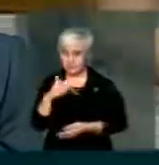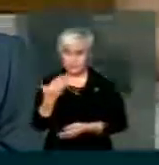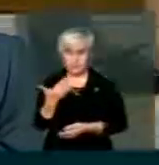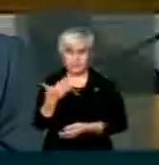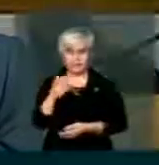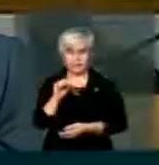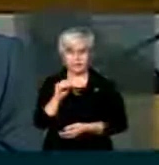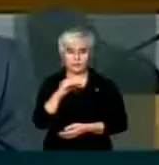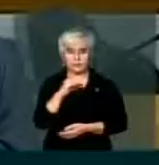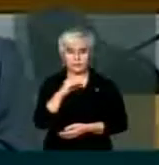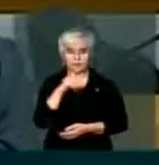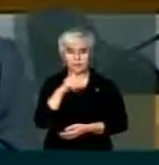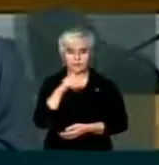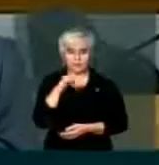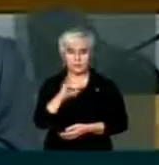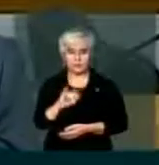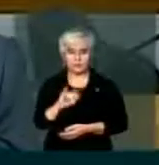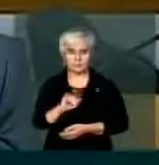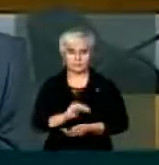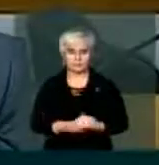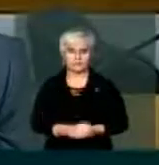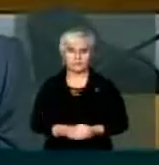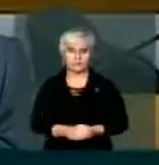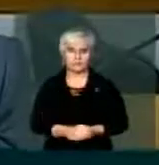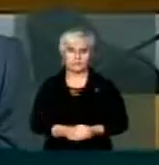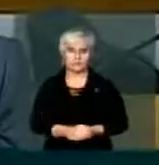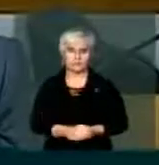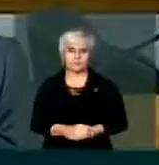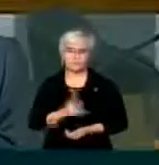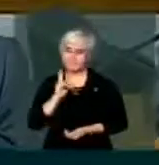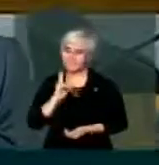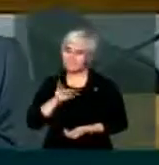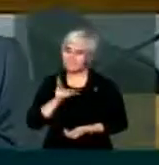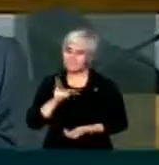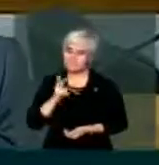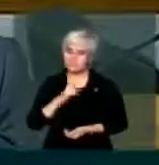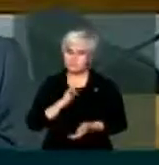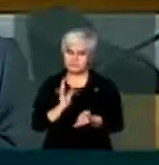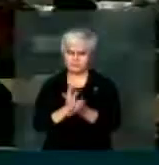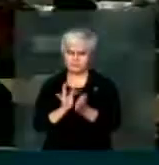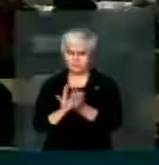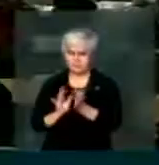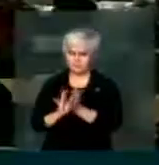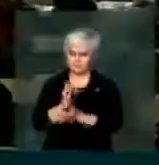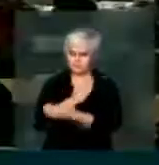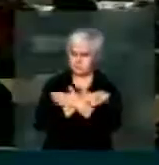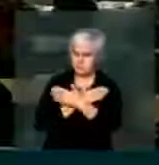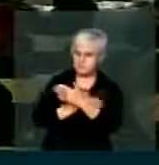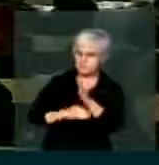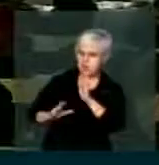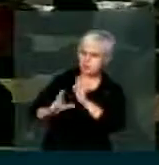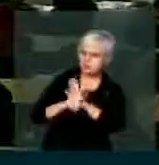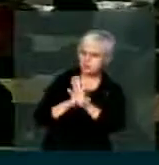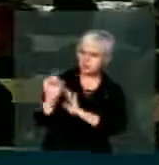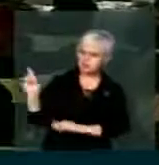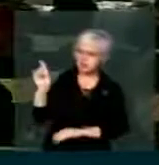CPI, existem algumas que não eram mistas. E sempre que bandido veio em CPI,